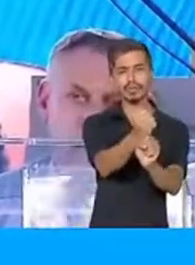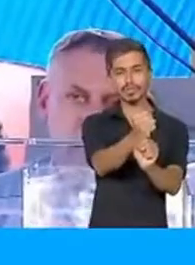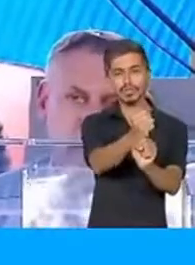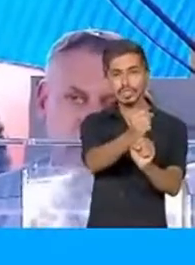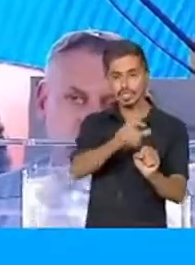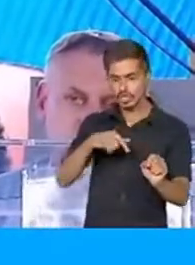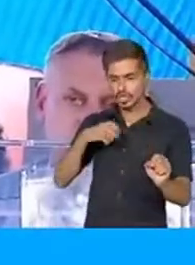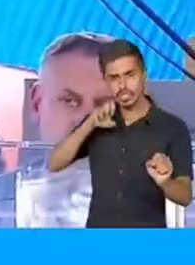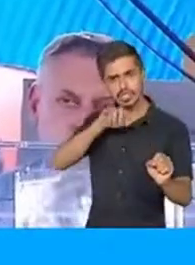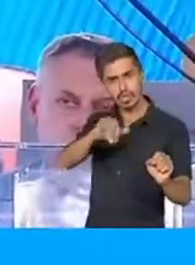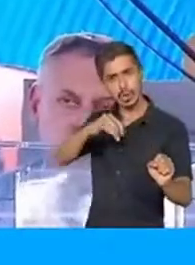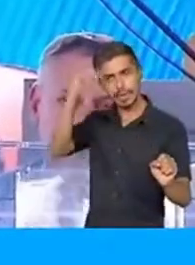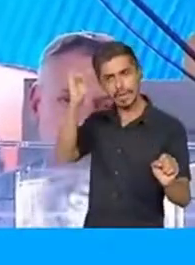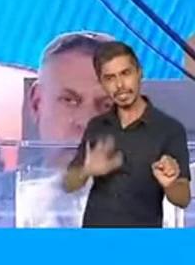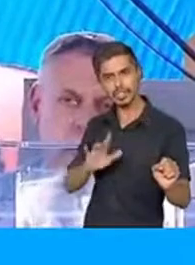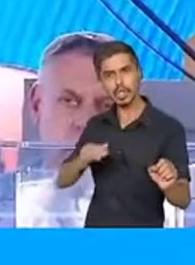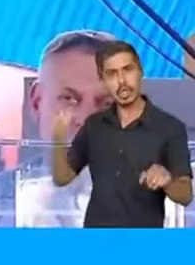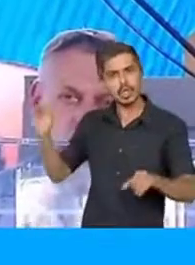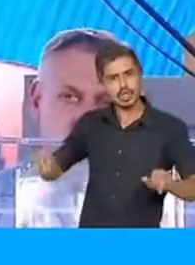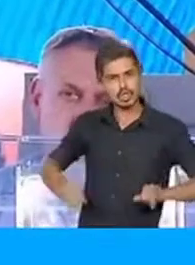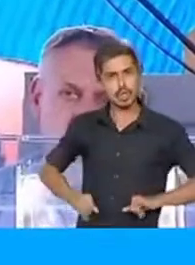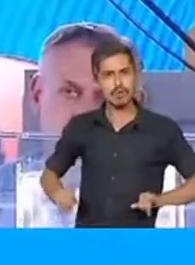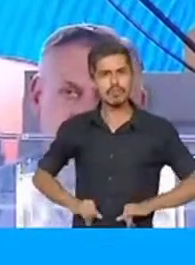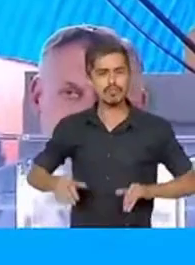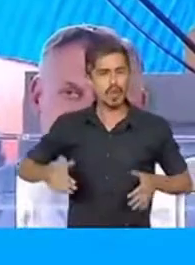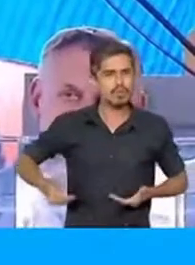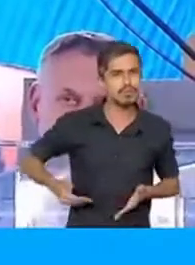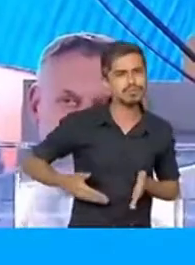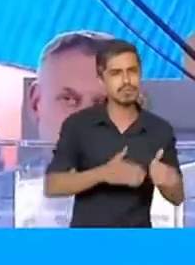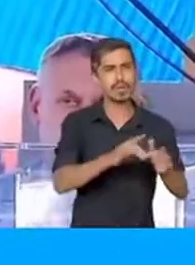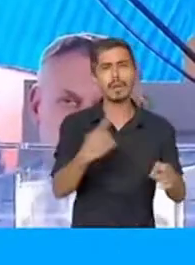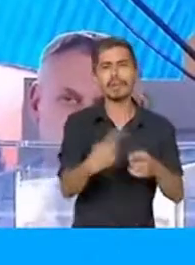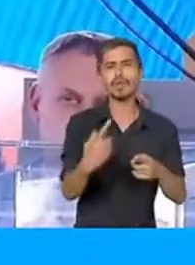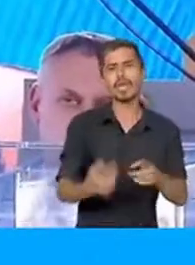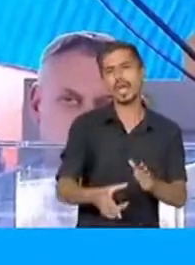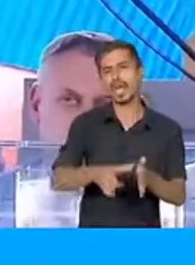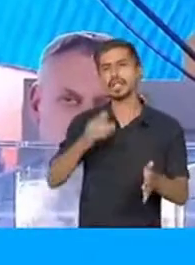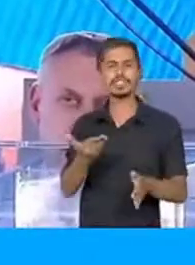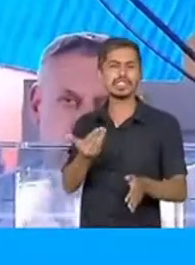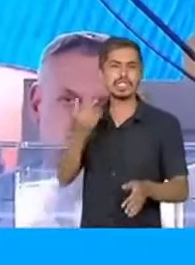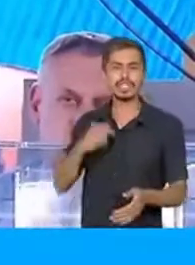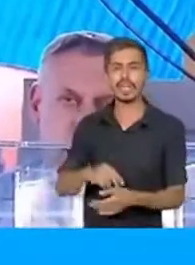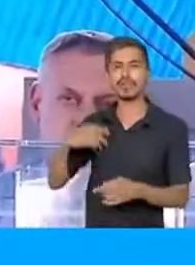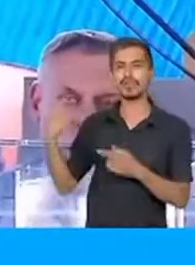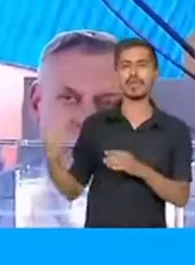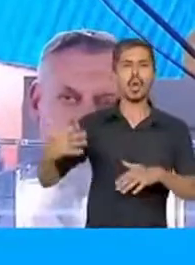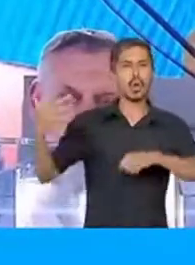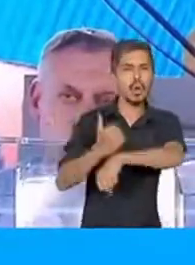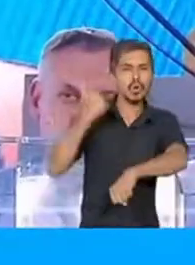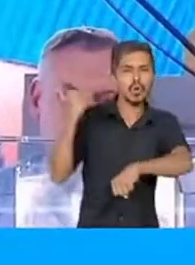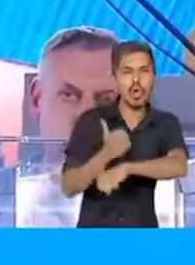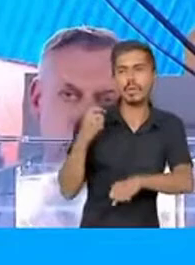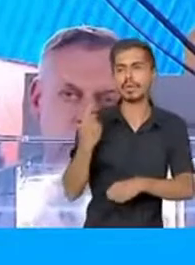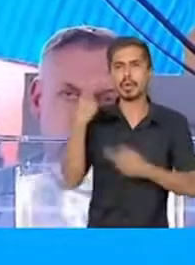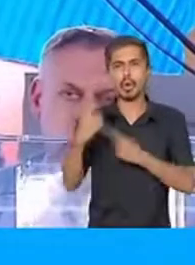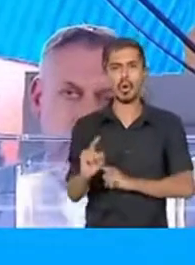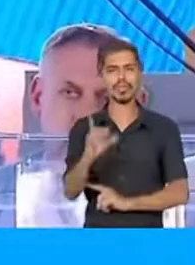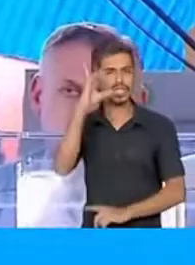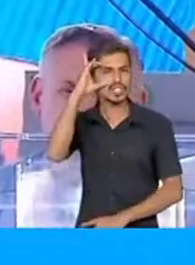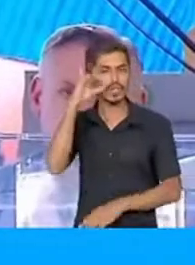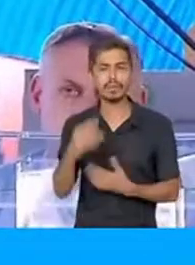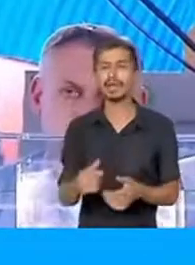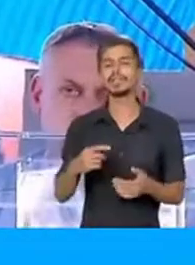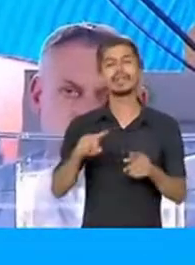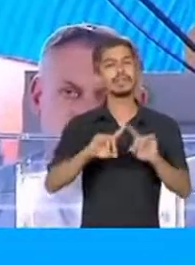sofreu muito nos últimos 4, 5 anos, desde o golpe contra o governo da presidente Dilma, o Amapá sofreu